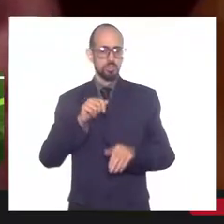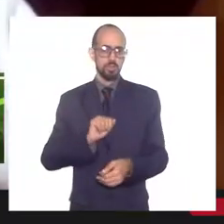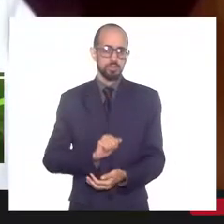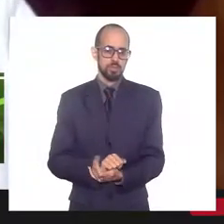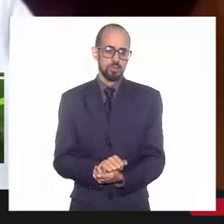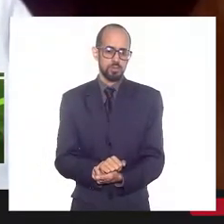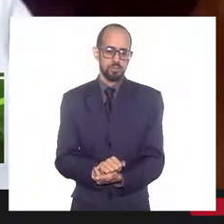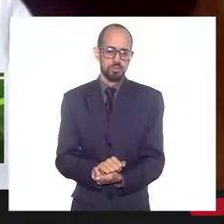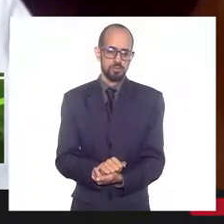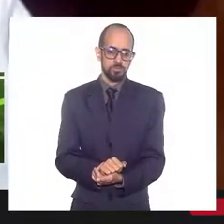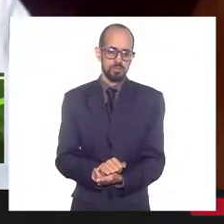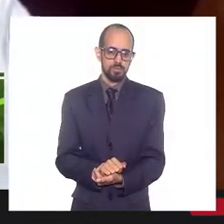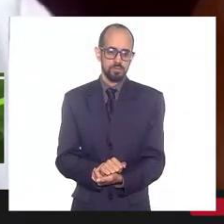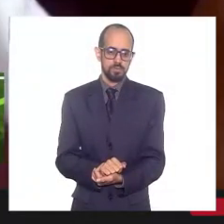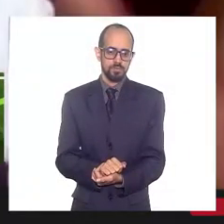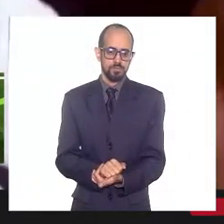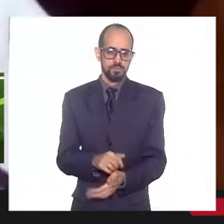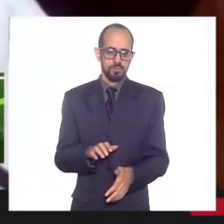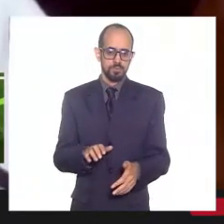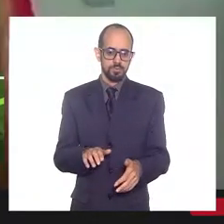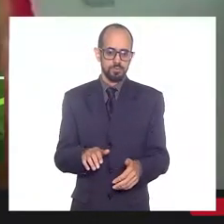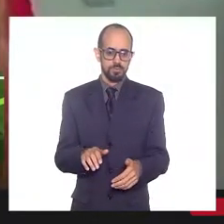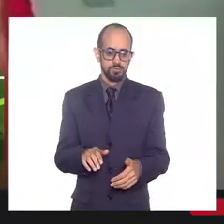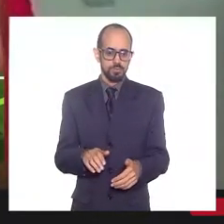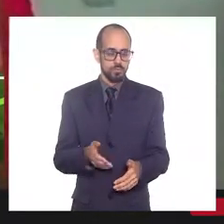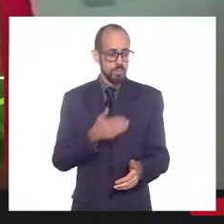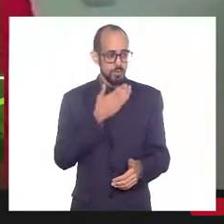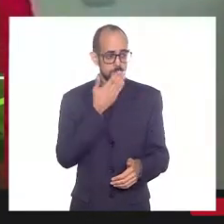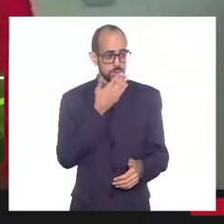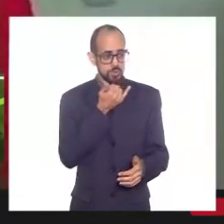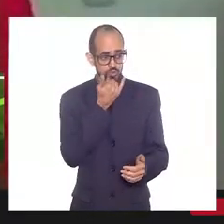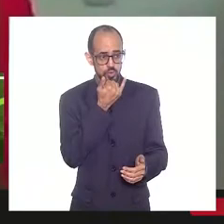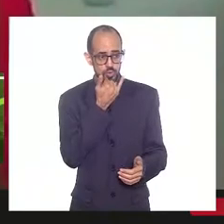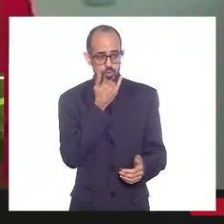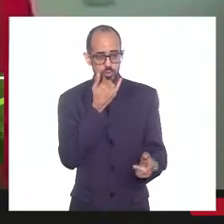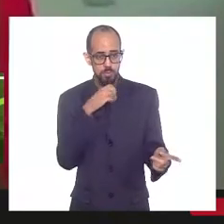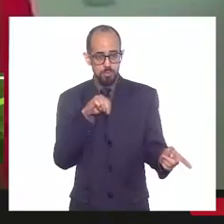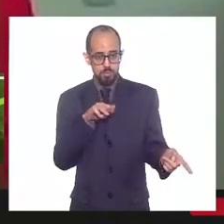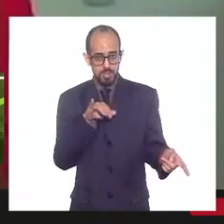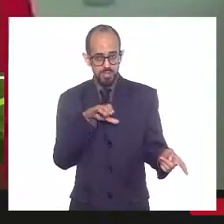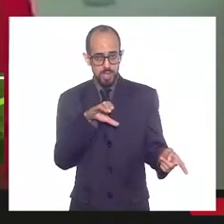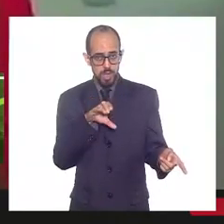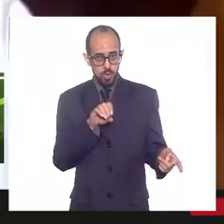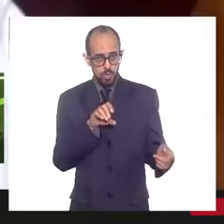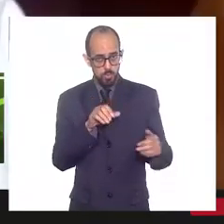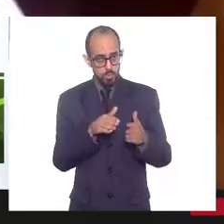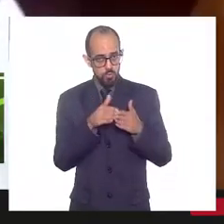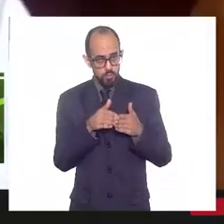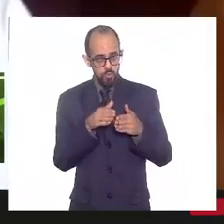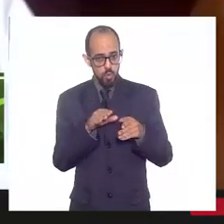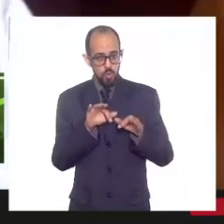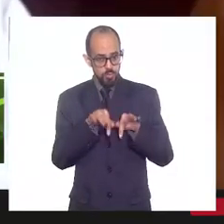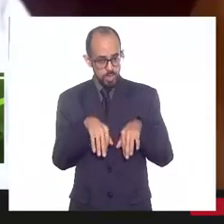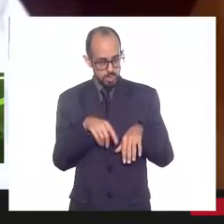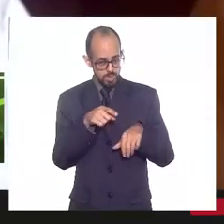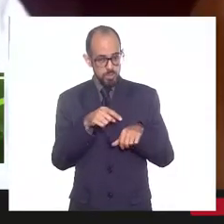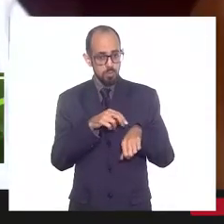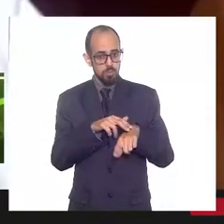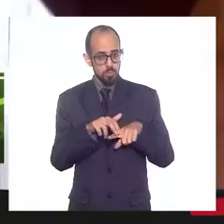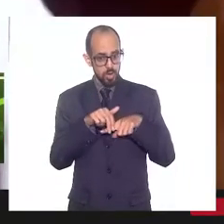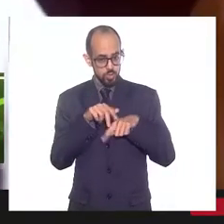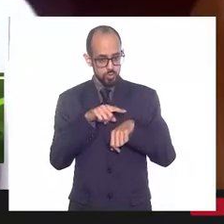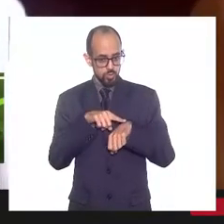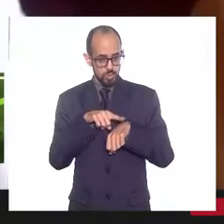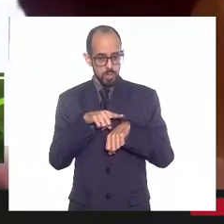isso é esperto pedir desculpe Marcelo vou pedir para concluir por favor mesmo tempo